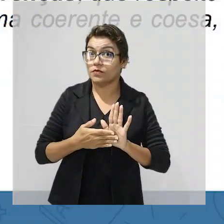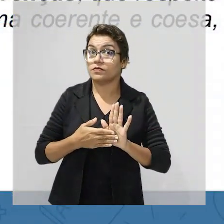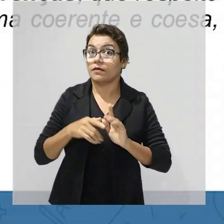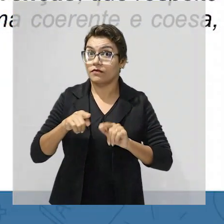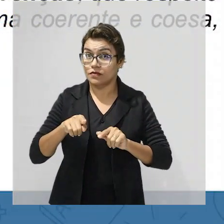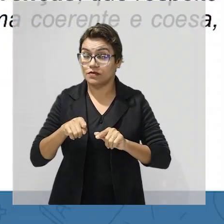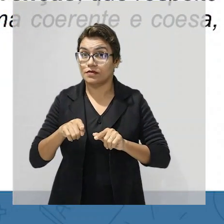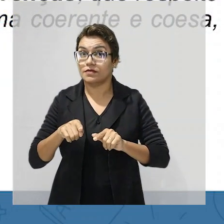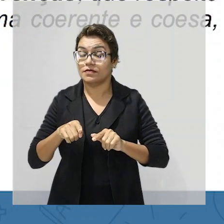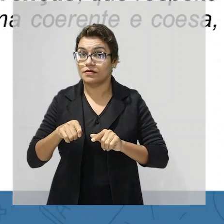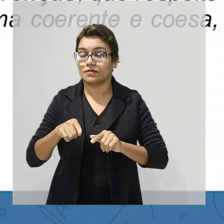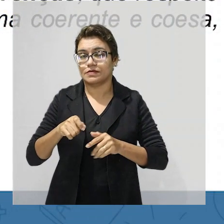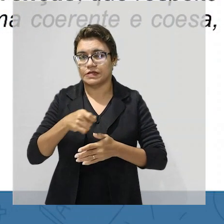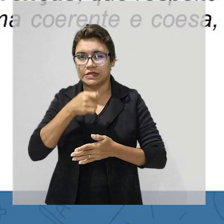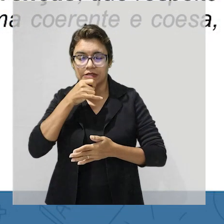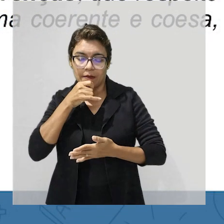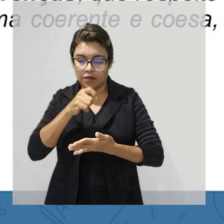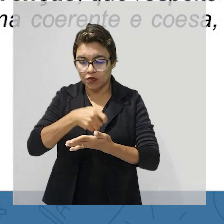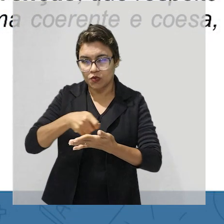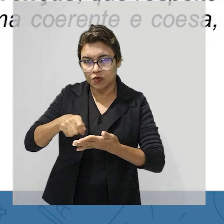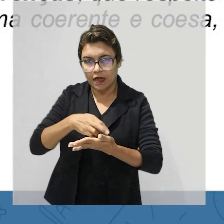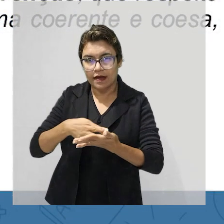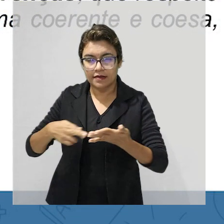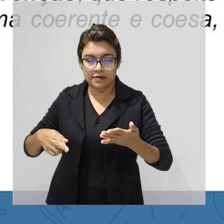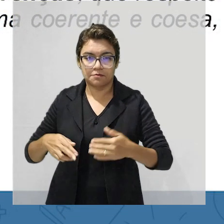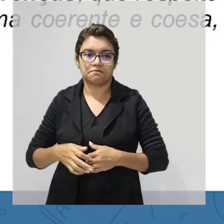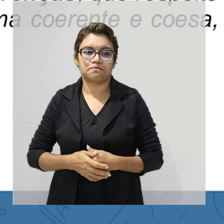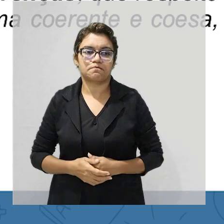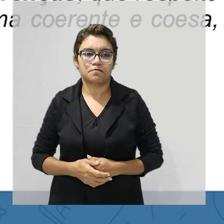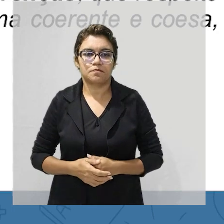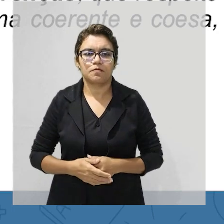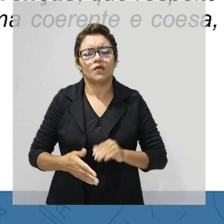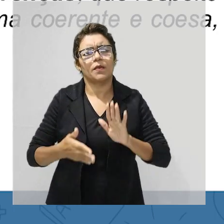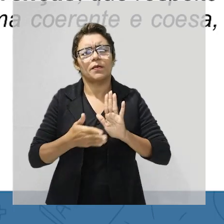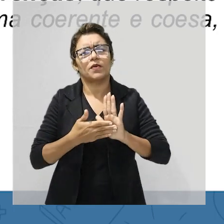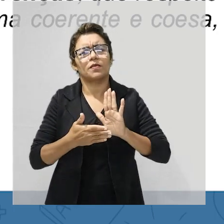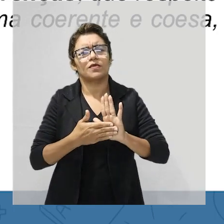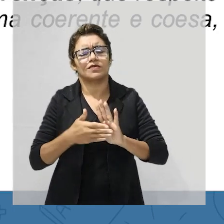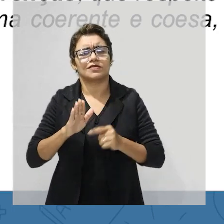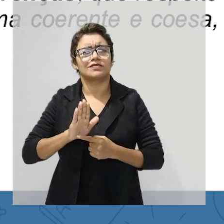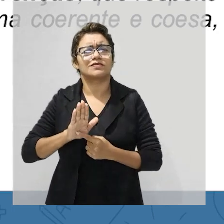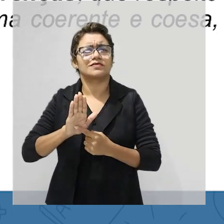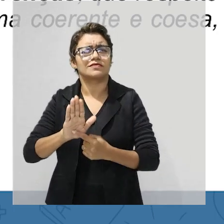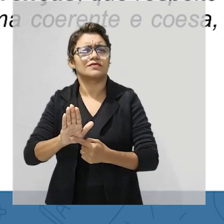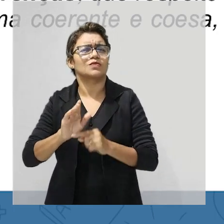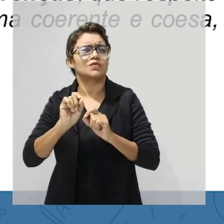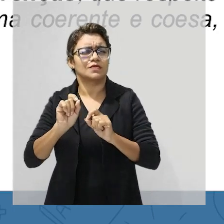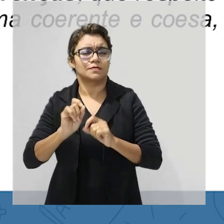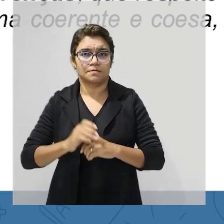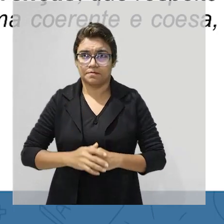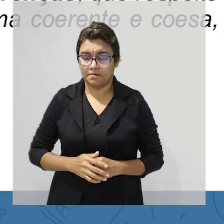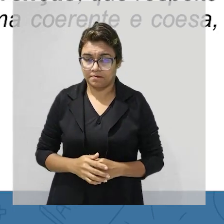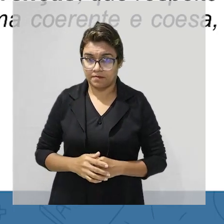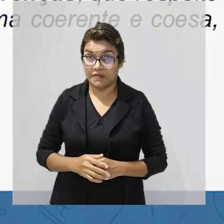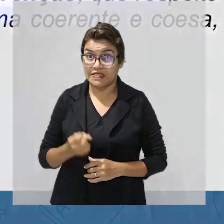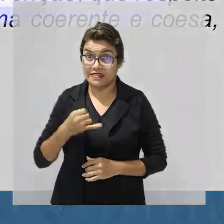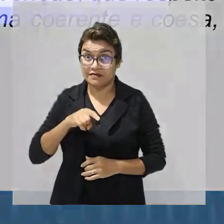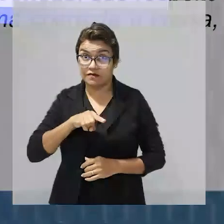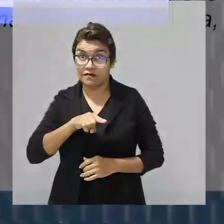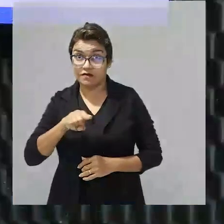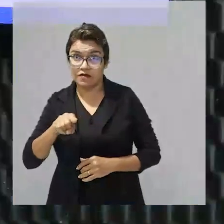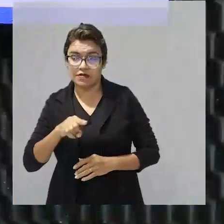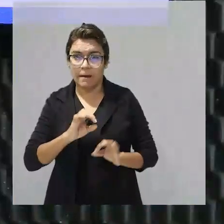intervenção. É uma das características que diferencia o exame do Enem do exame da UEMA. Então, vamos